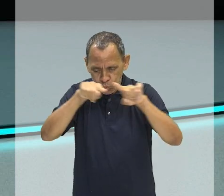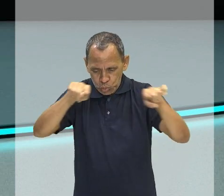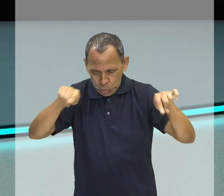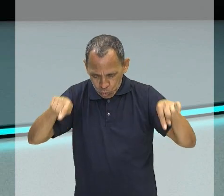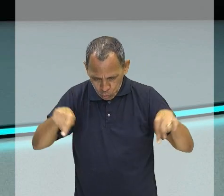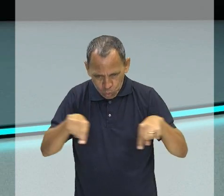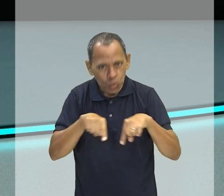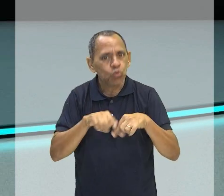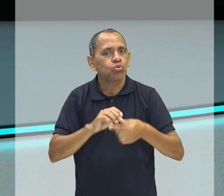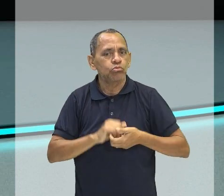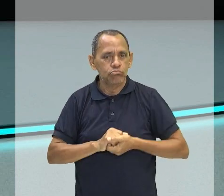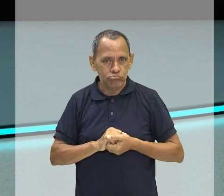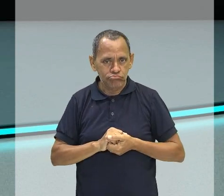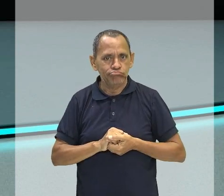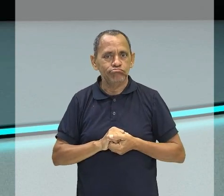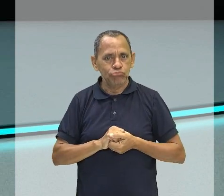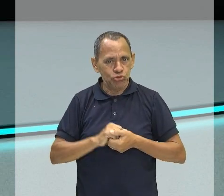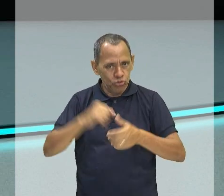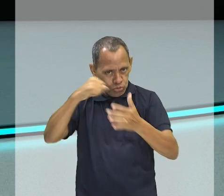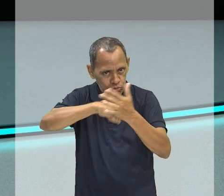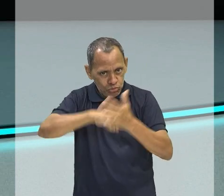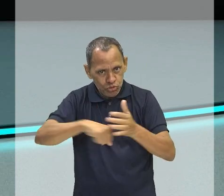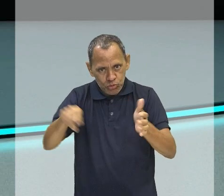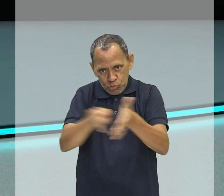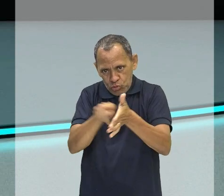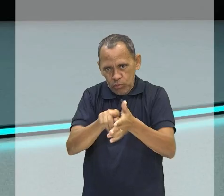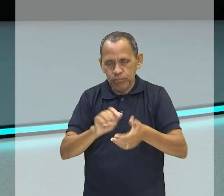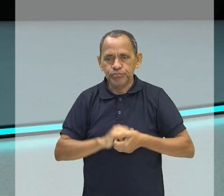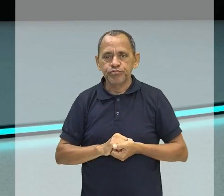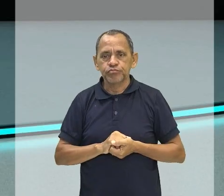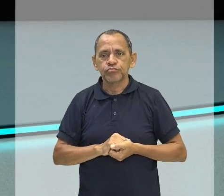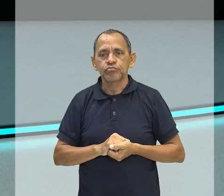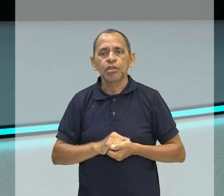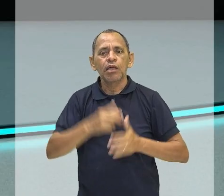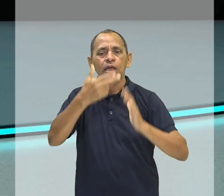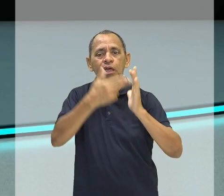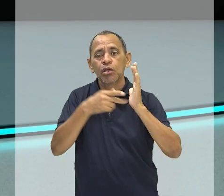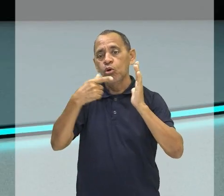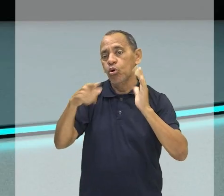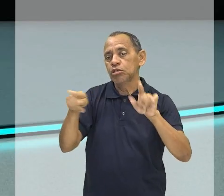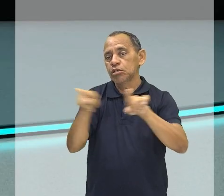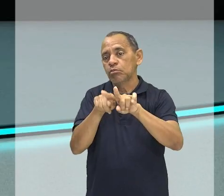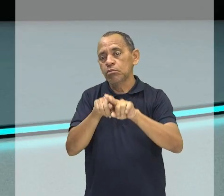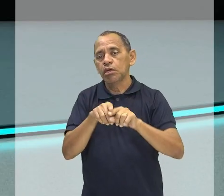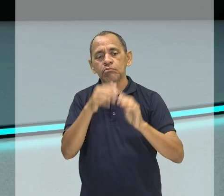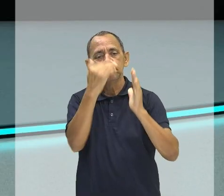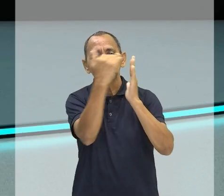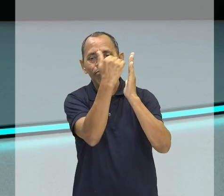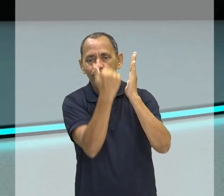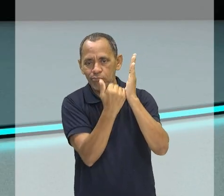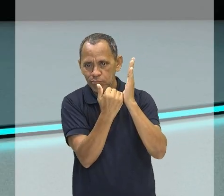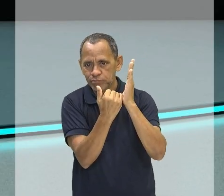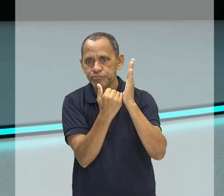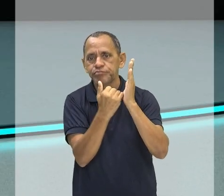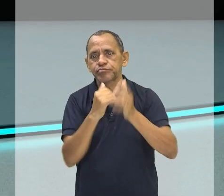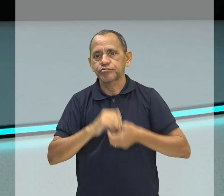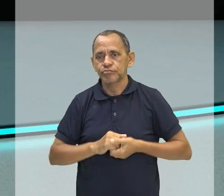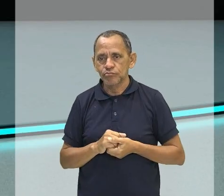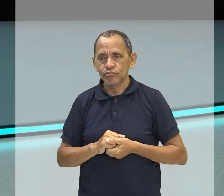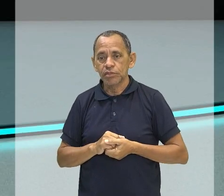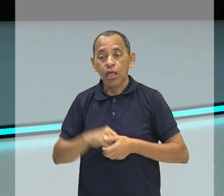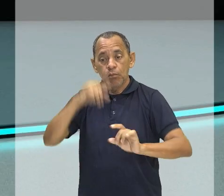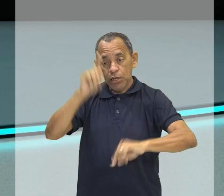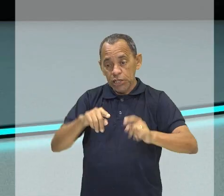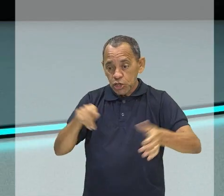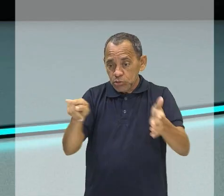ringue, da arena, tá bom? Outras regras que nós temos está relacionado aos equipamentos utilizados, que